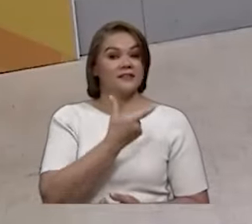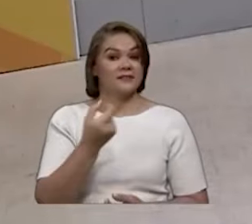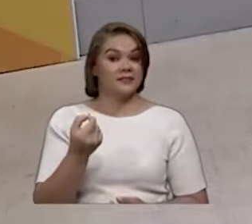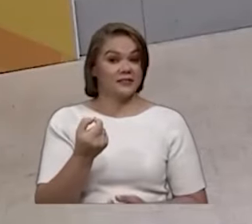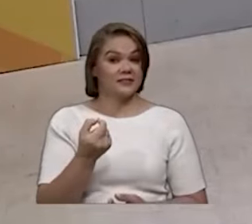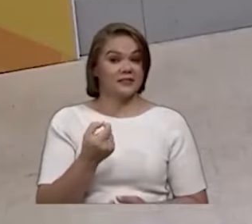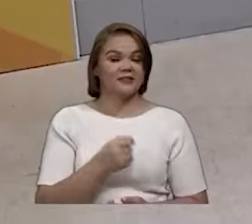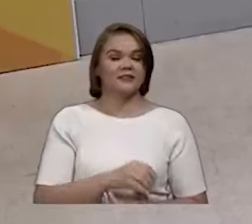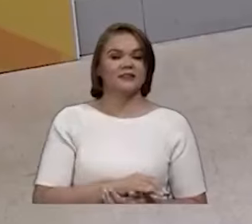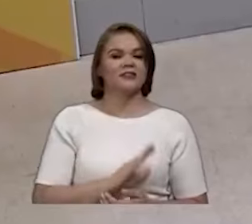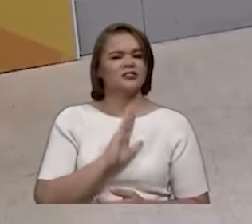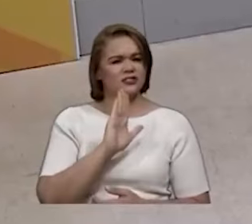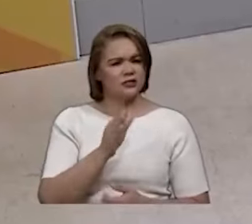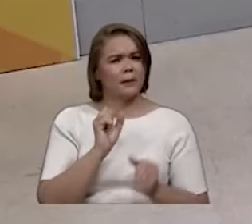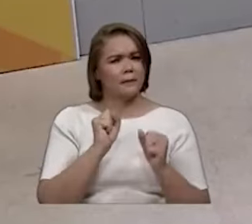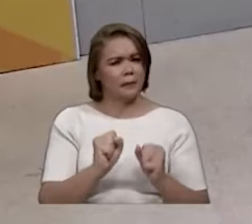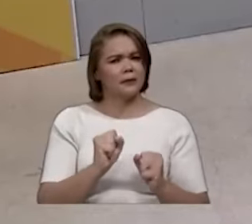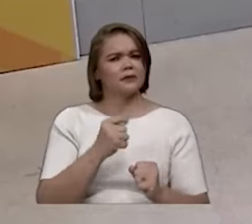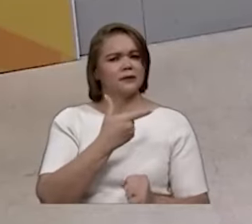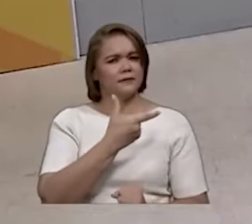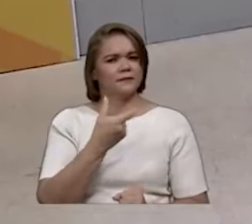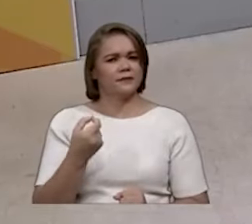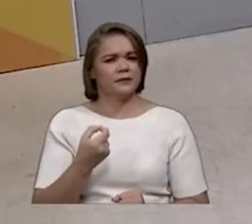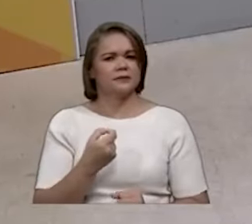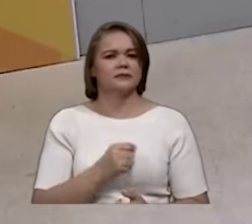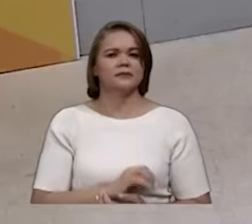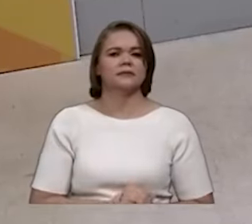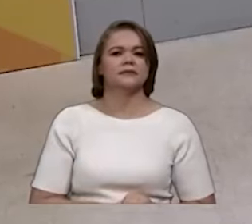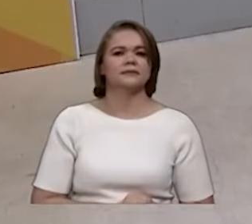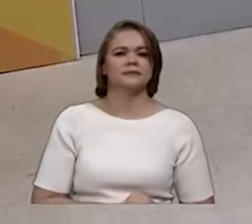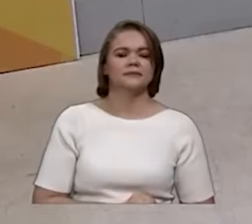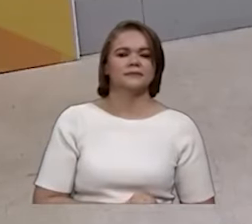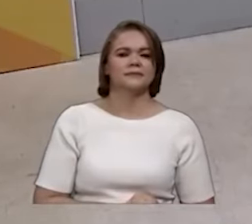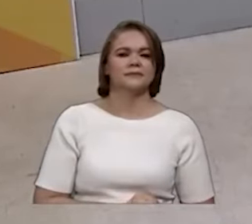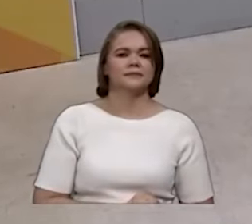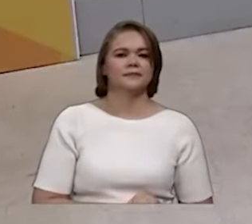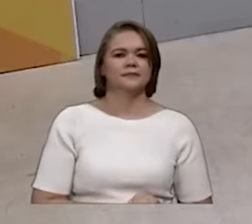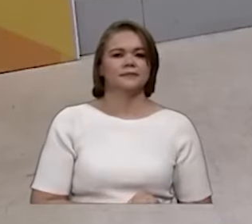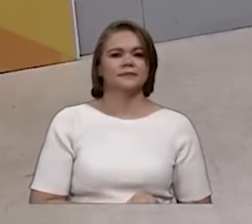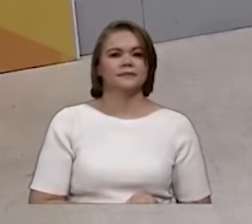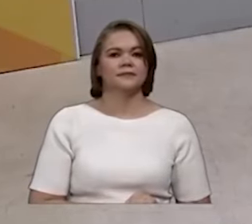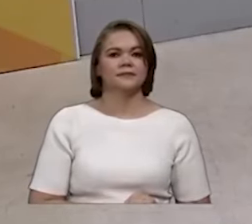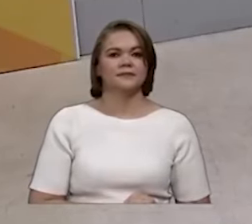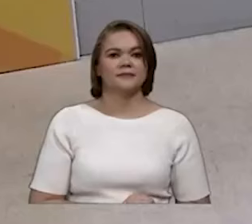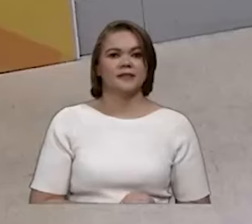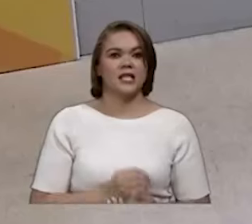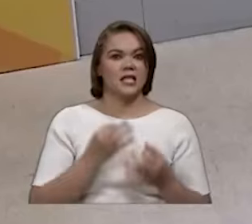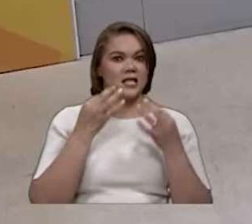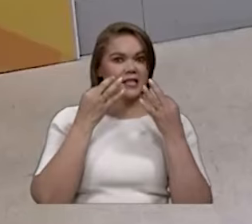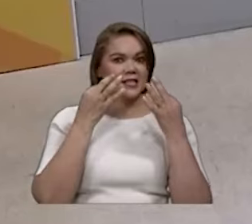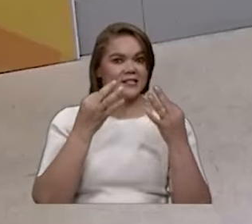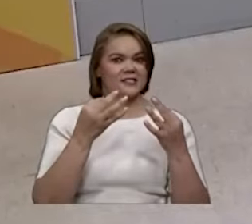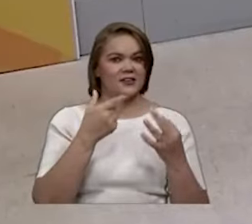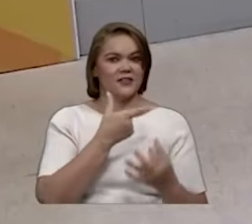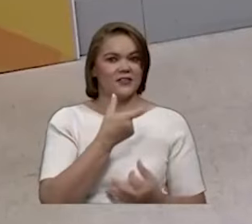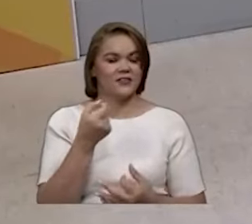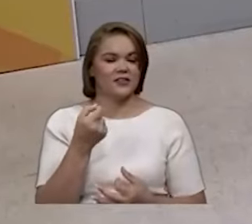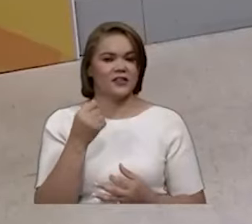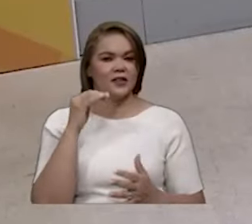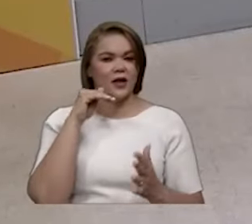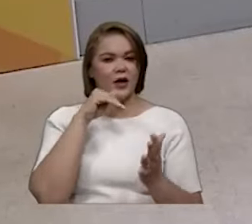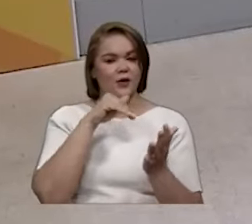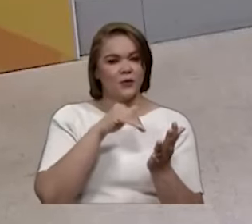20 também, já pode marcar número 20, tá valendo número 20. E atenção que 20 foi a última